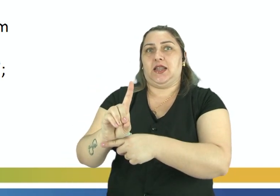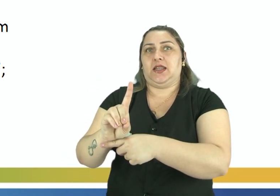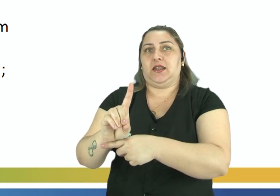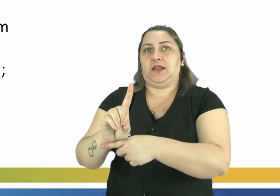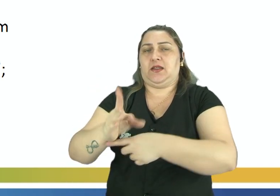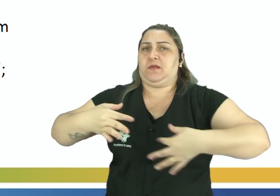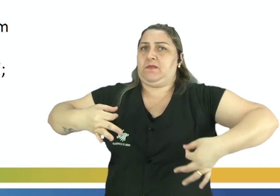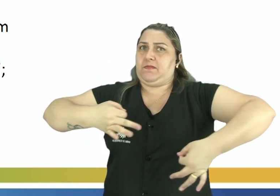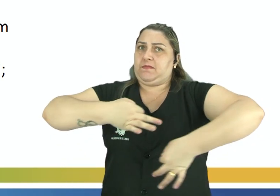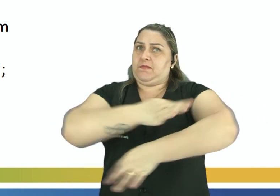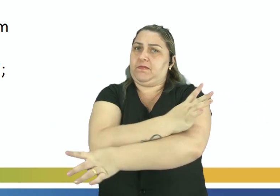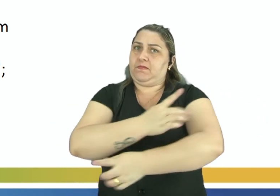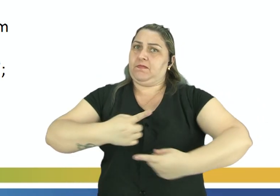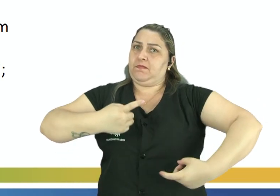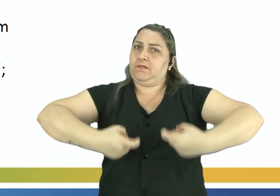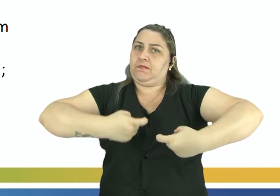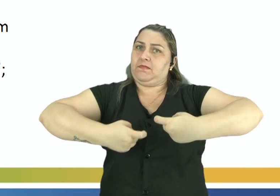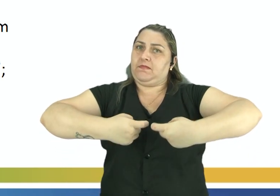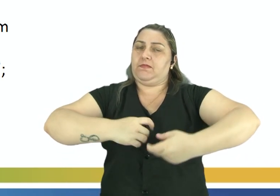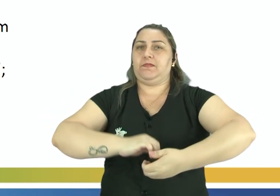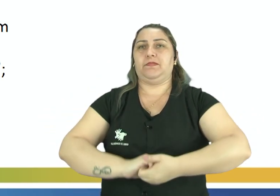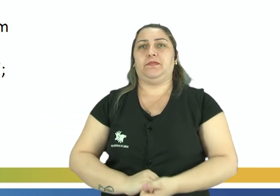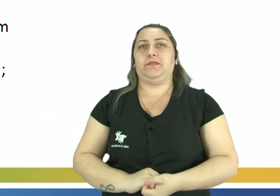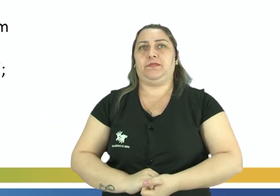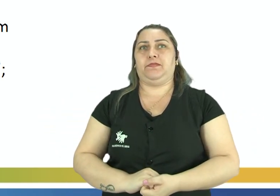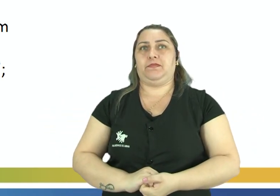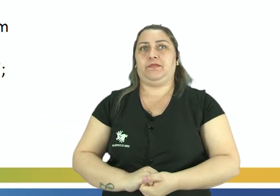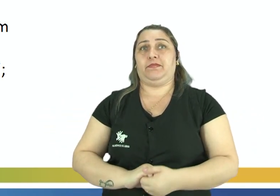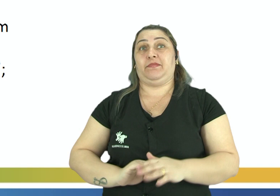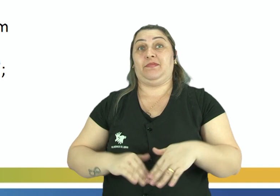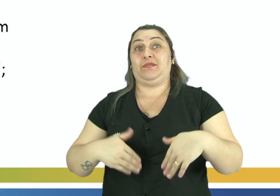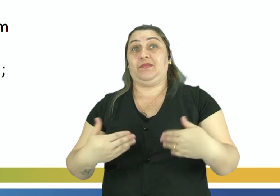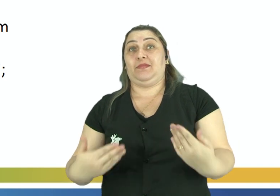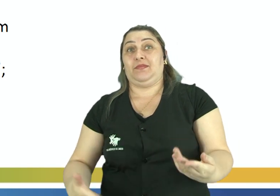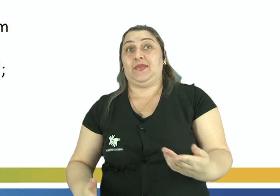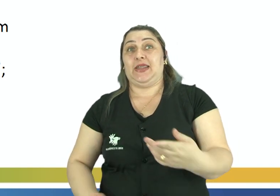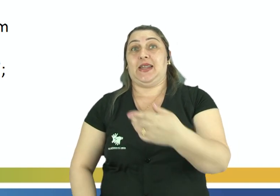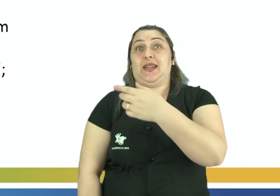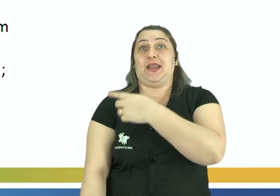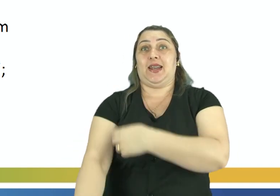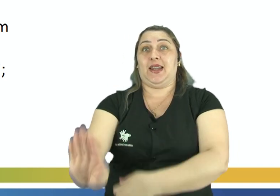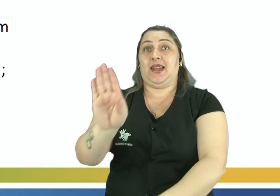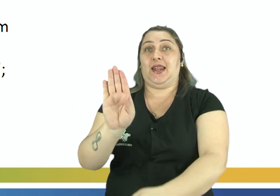D, estamos prontos para a guerra. Vamos lá então?